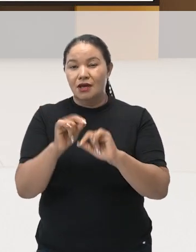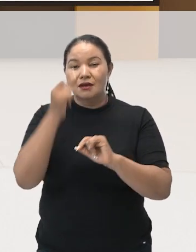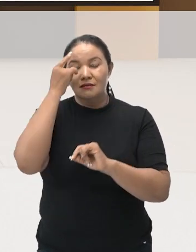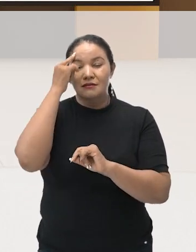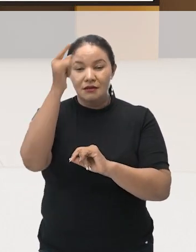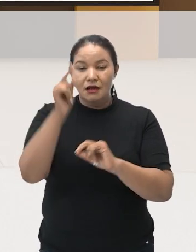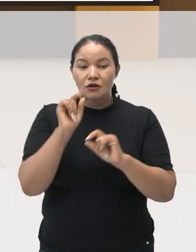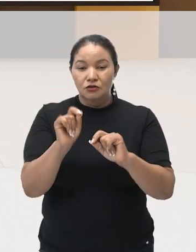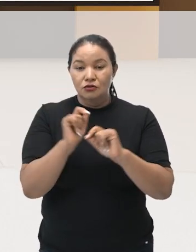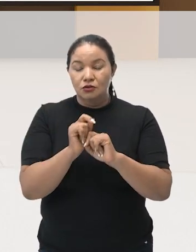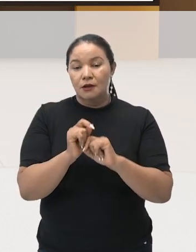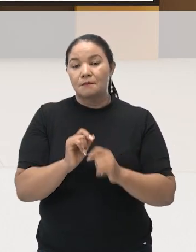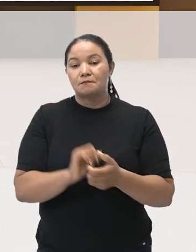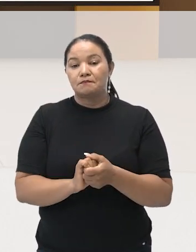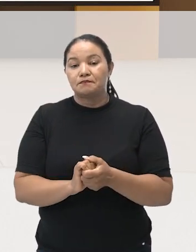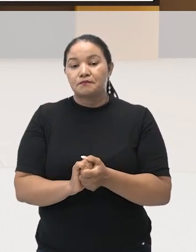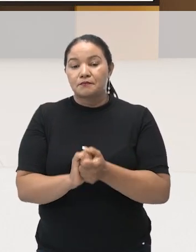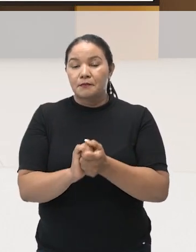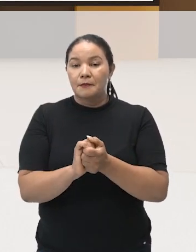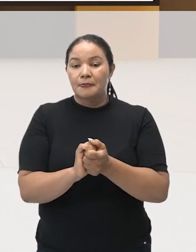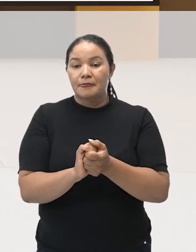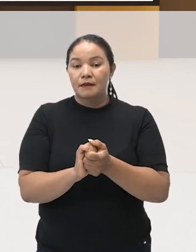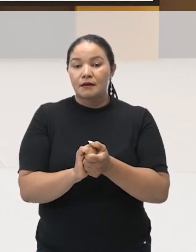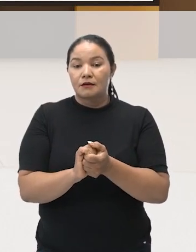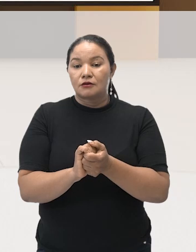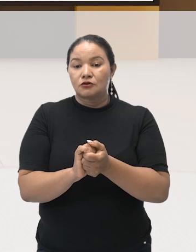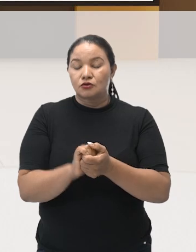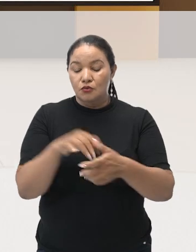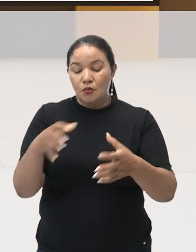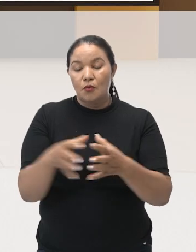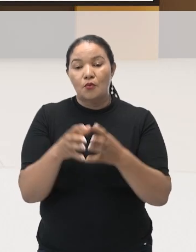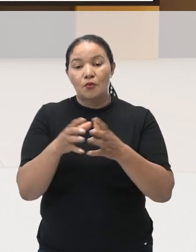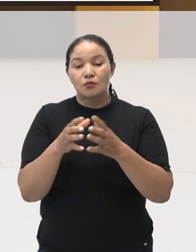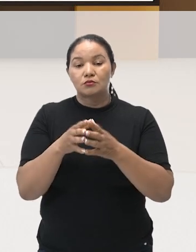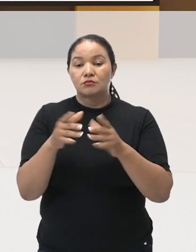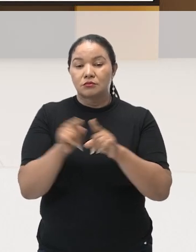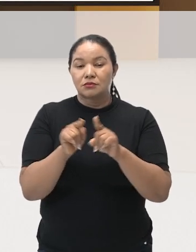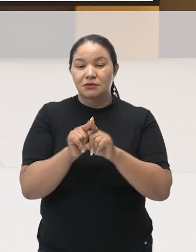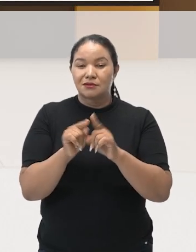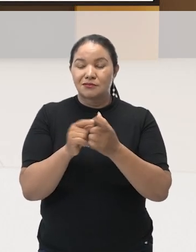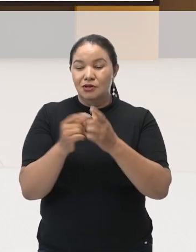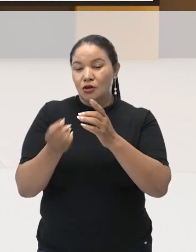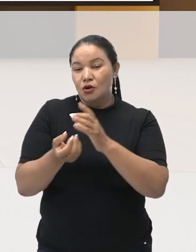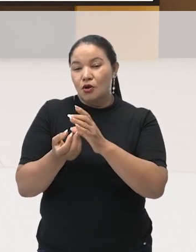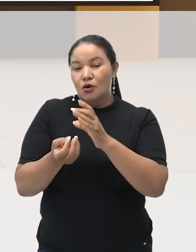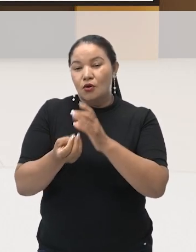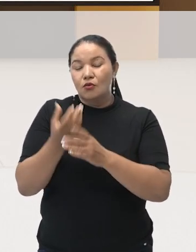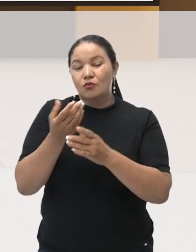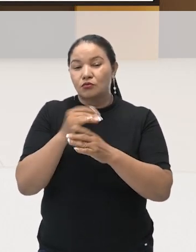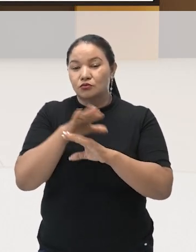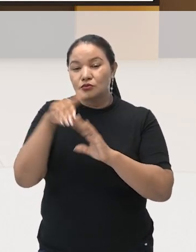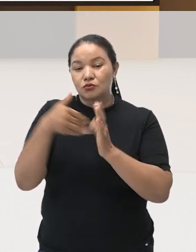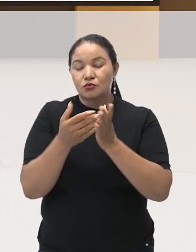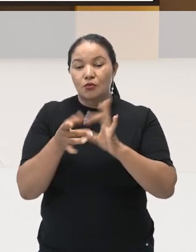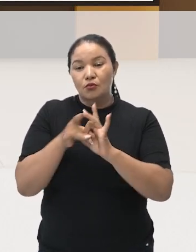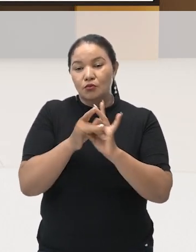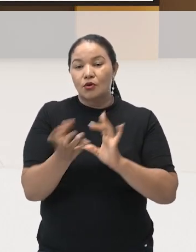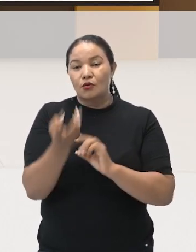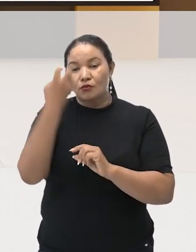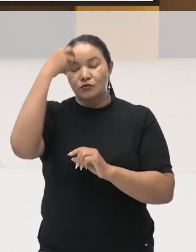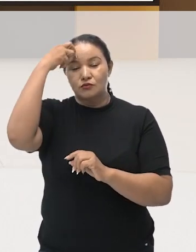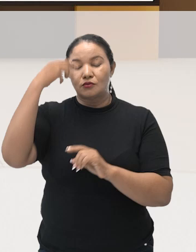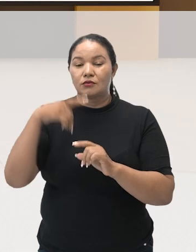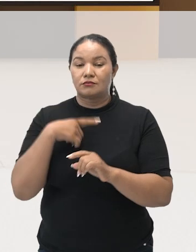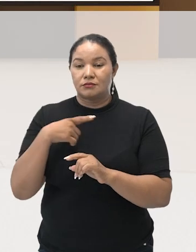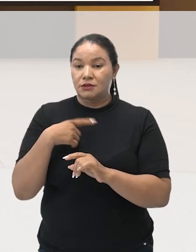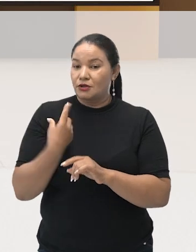de solidariedade, né, essa ideia do conjunto das diferentes culturas que existem na nossa sociedade, não é mesmo, professor? Para